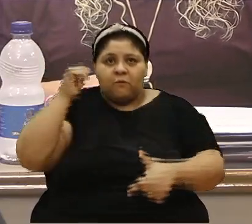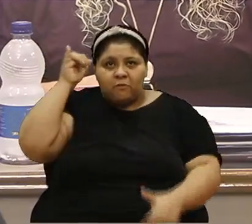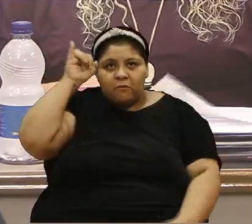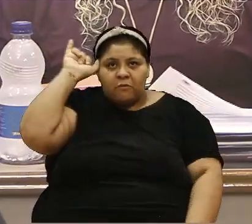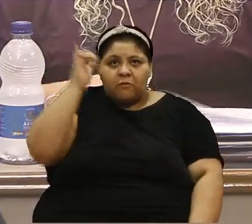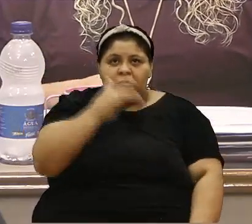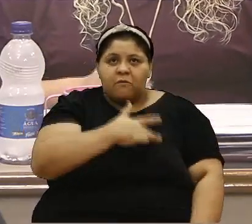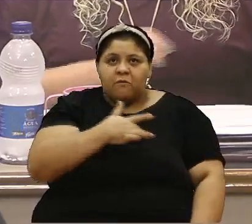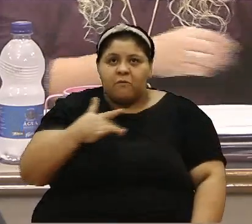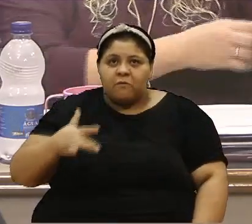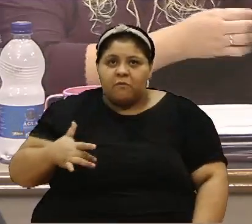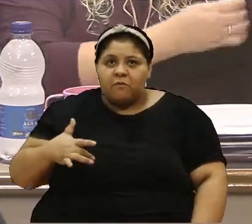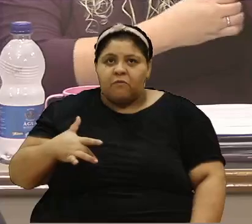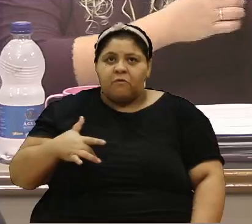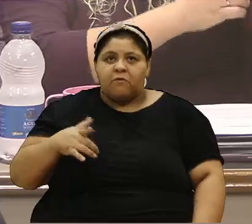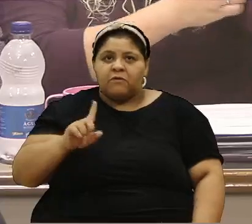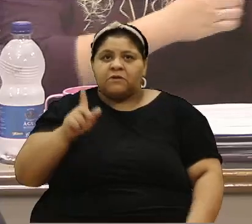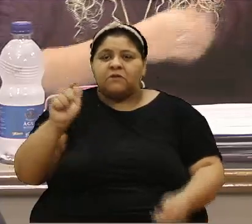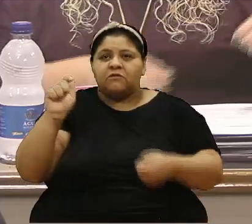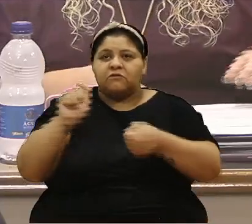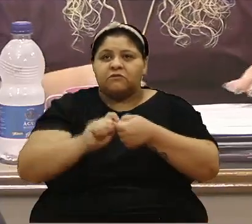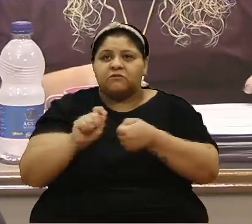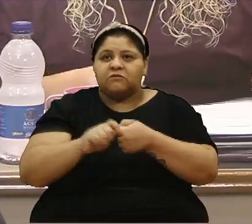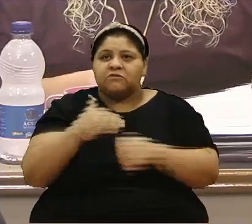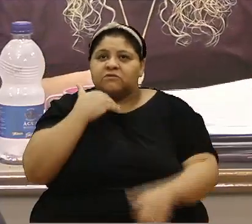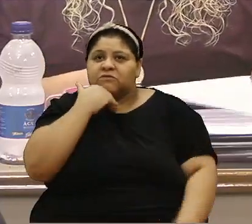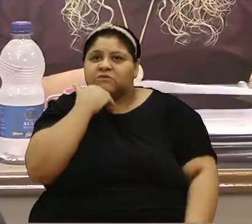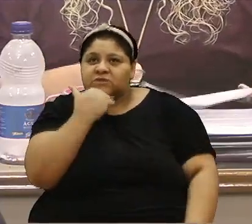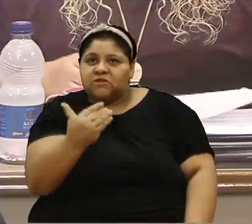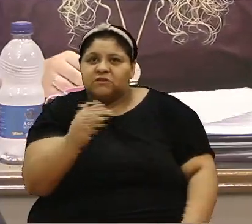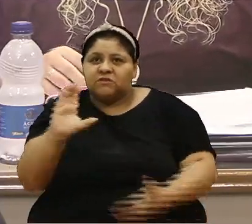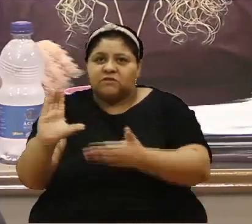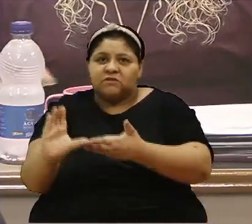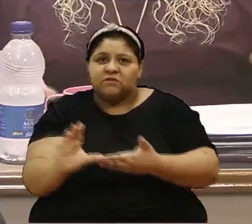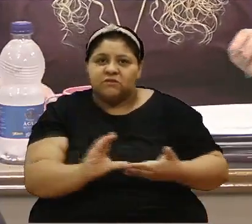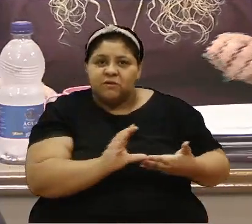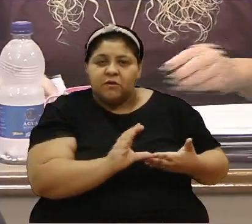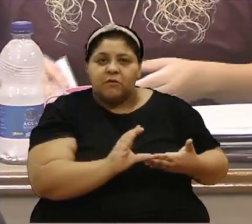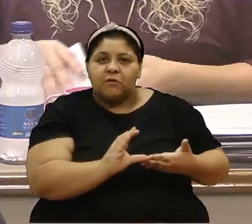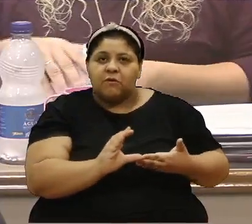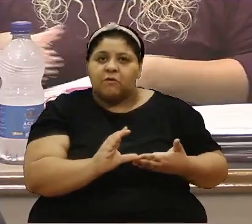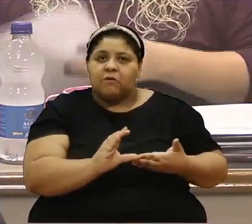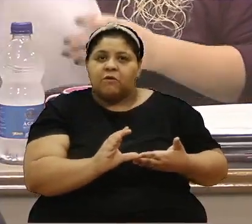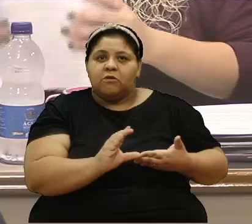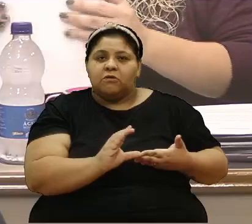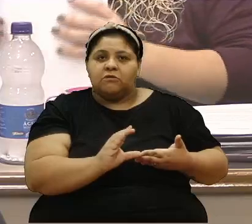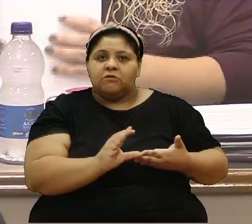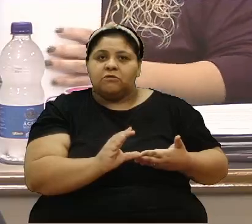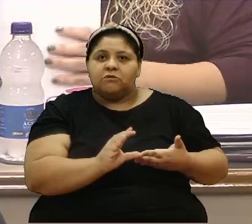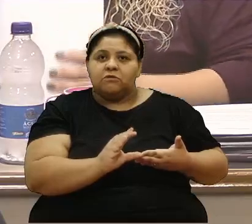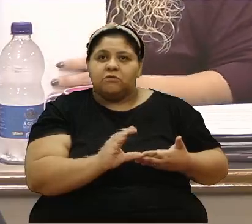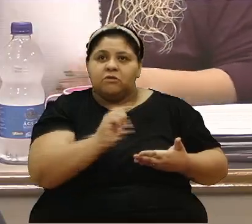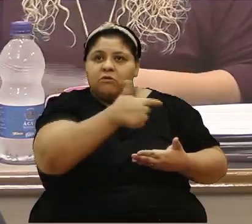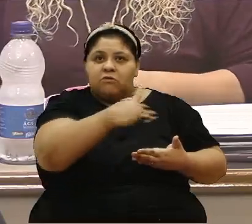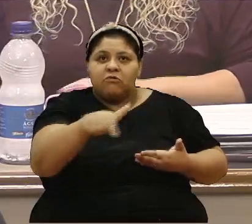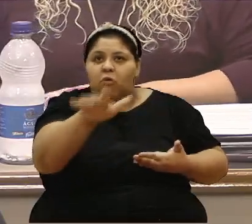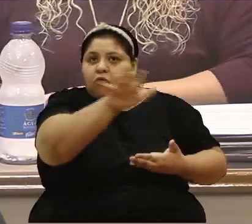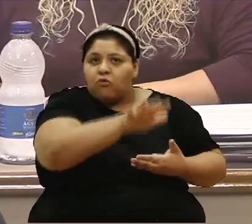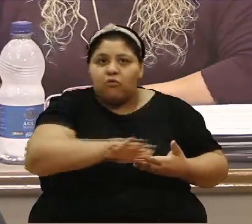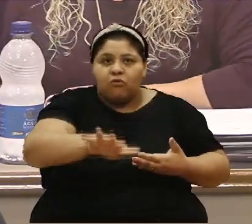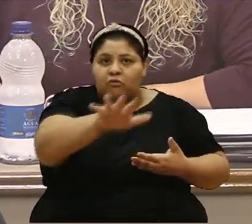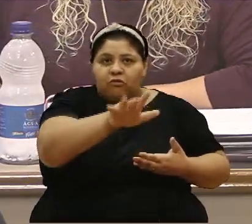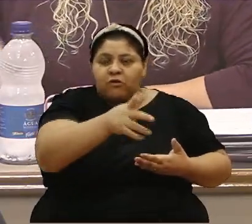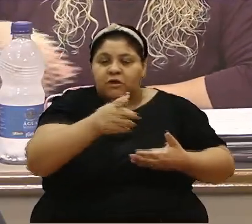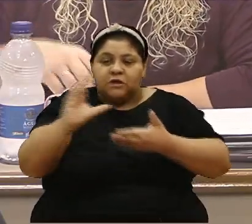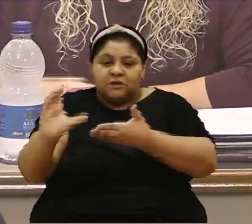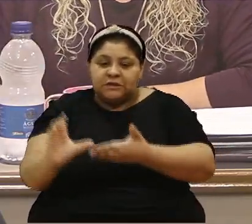saúde. Enquanto não fizermos isso, não adianta de nada investirmos num poço sem fundo que é. Enquanto não